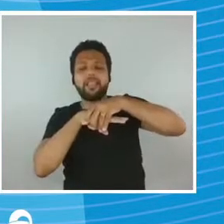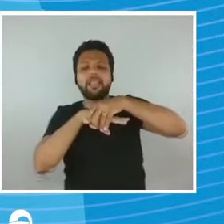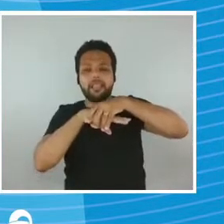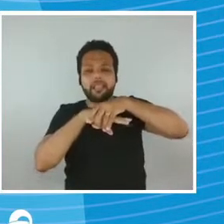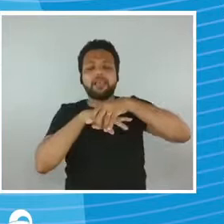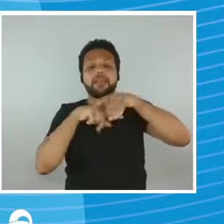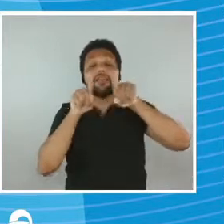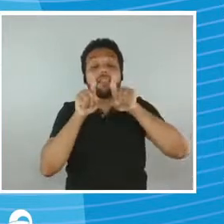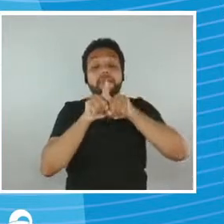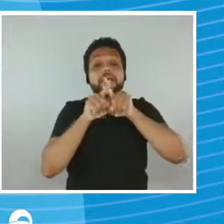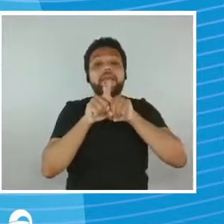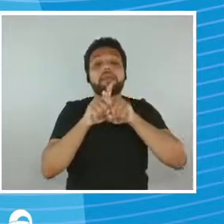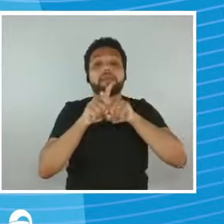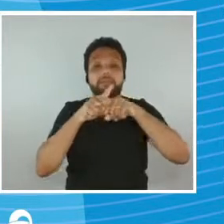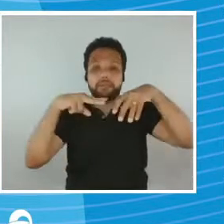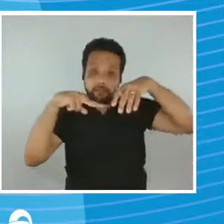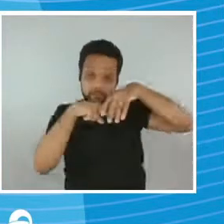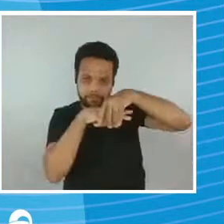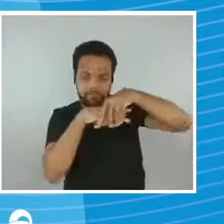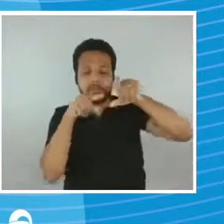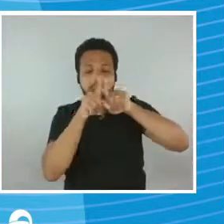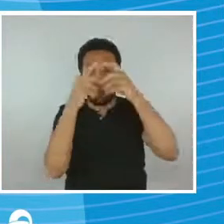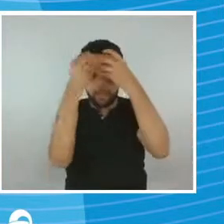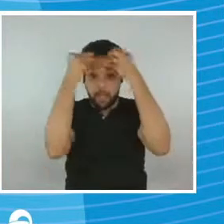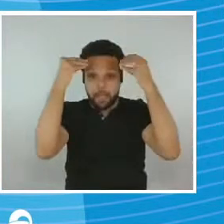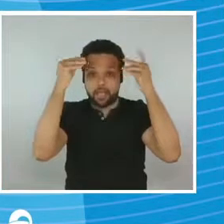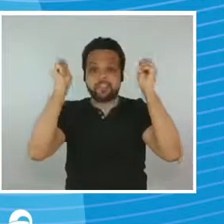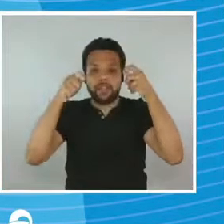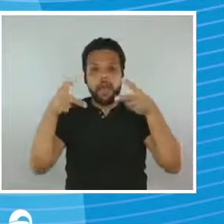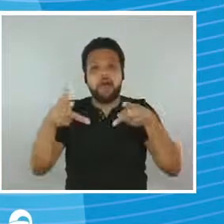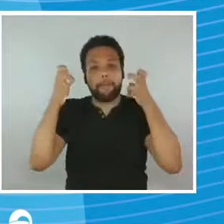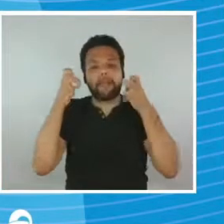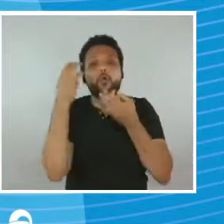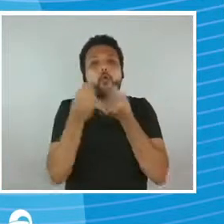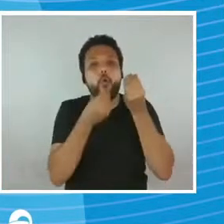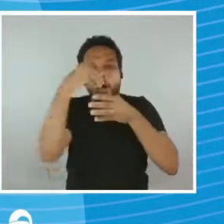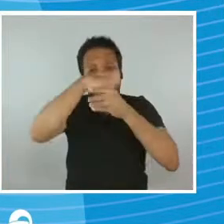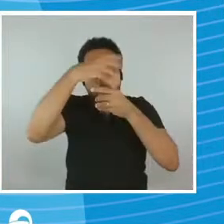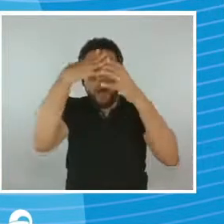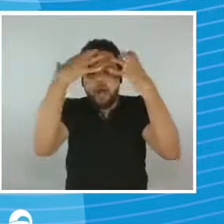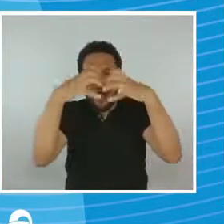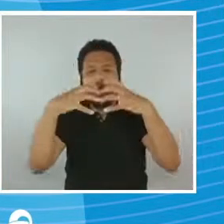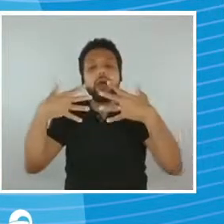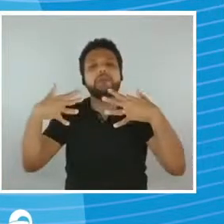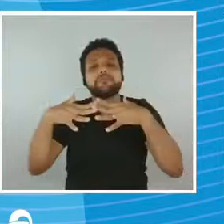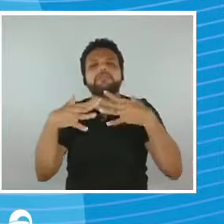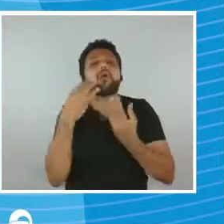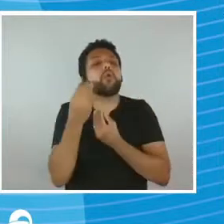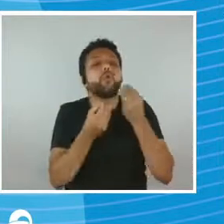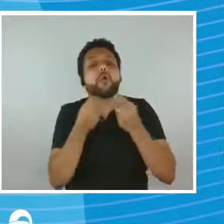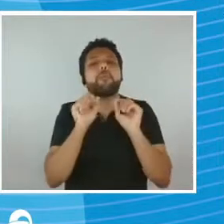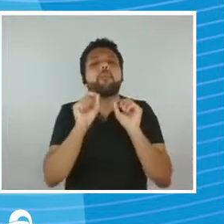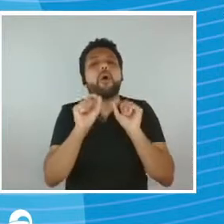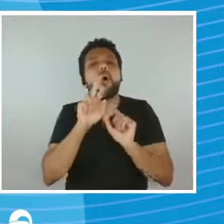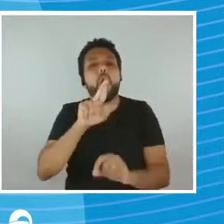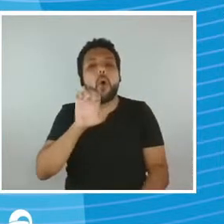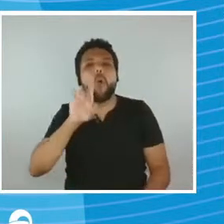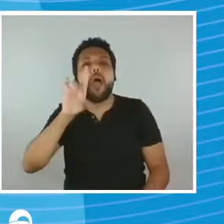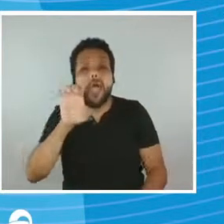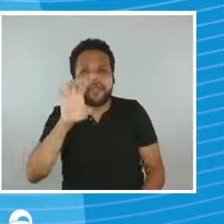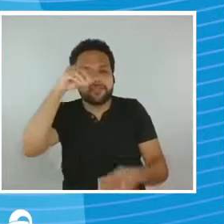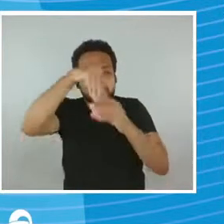e a ressonância funcional. E isso permite que a gente descubra que redes estão conversando no